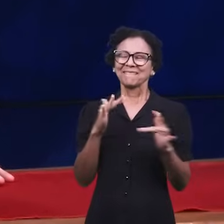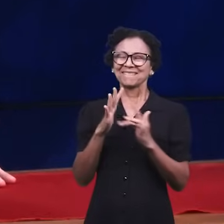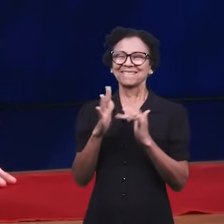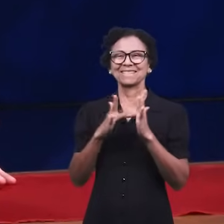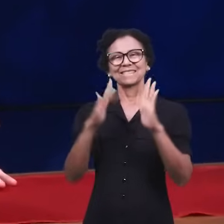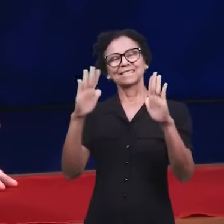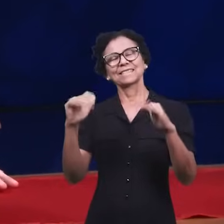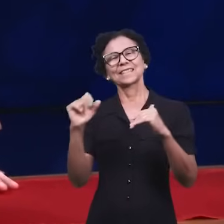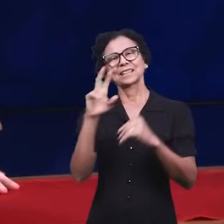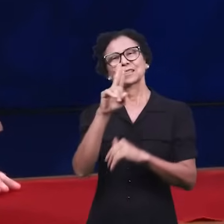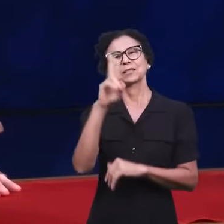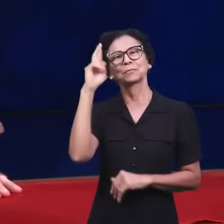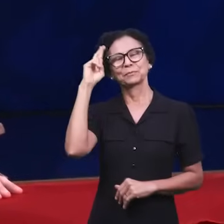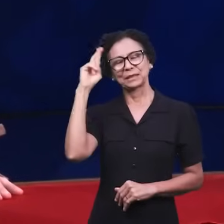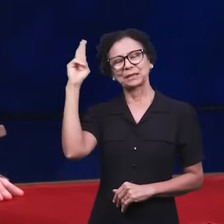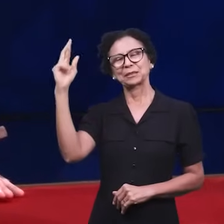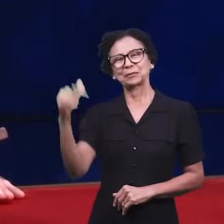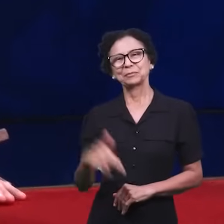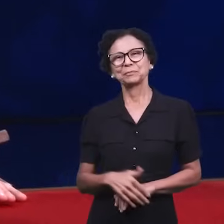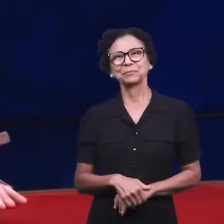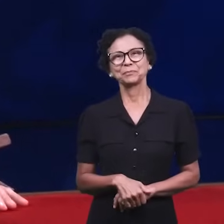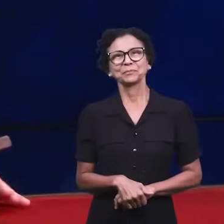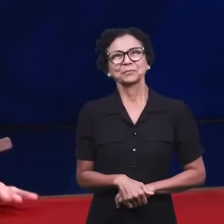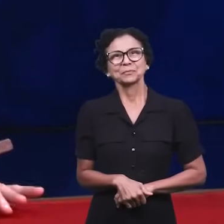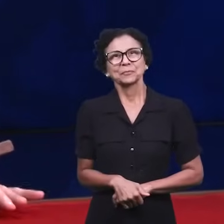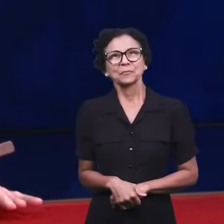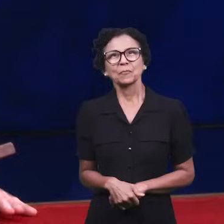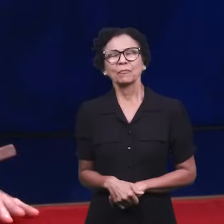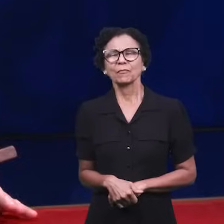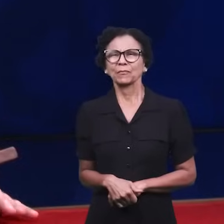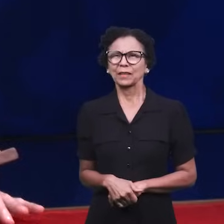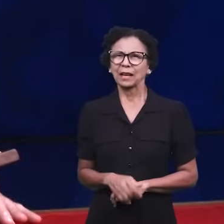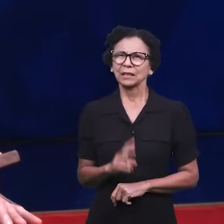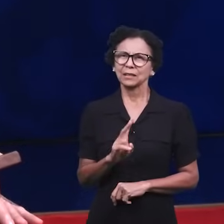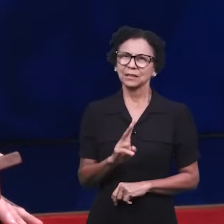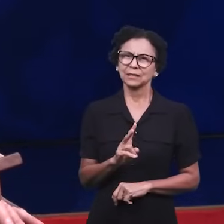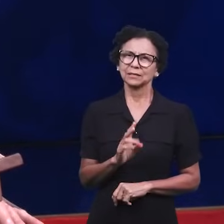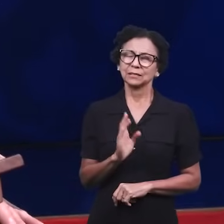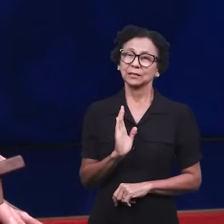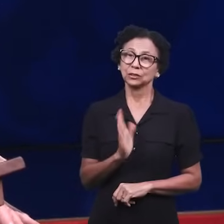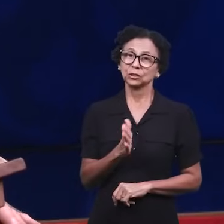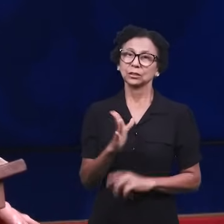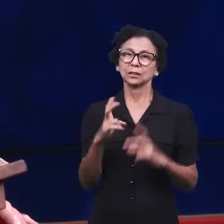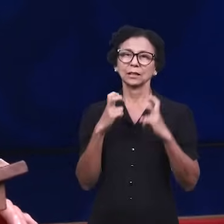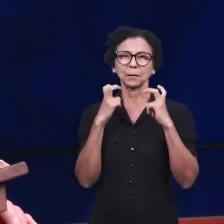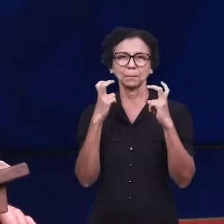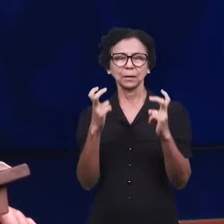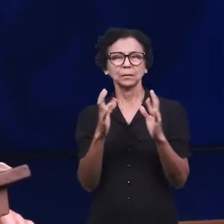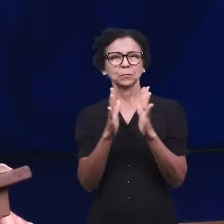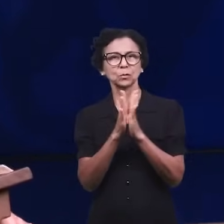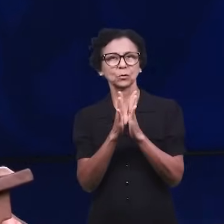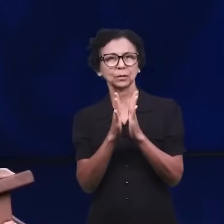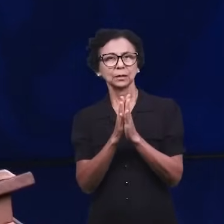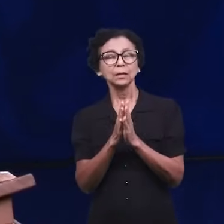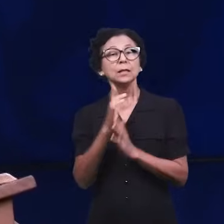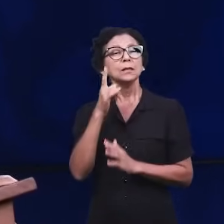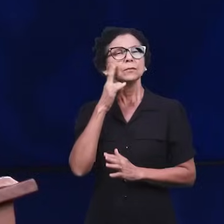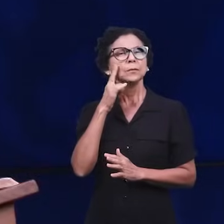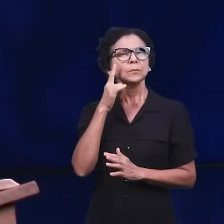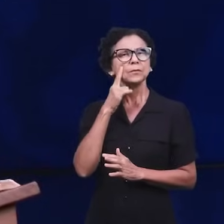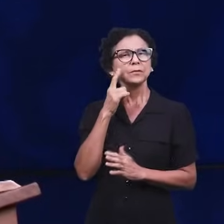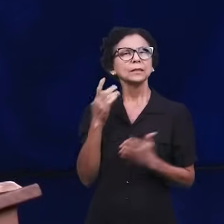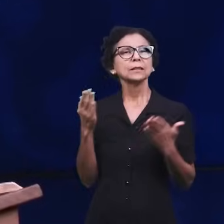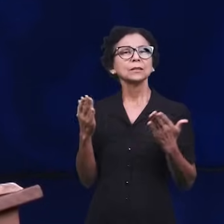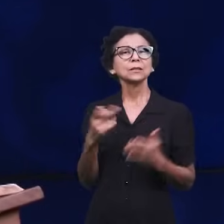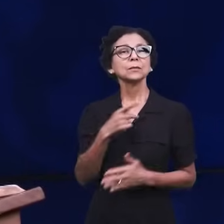Glória a Jesus, louvado seja o nome do Senhor, já temos clamado e toado louvor ao Senhor. Agora vamos ouvir uma